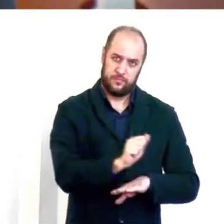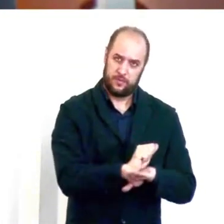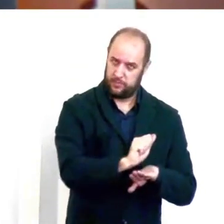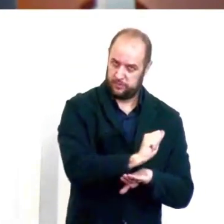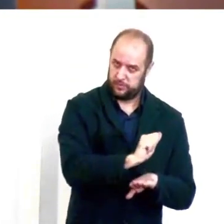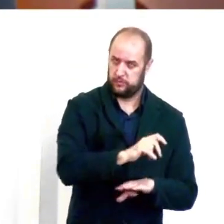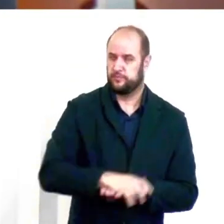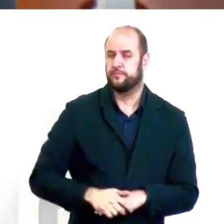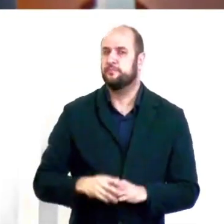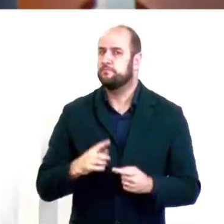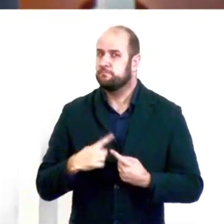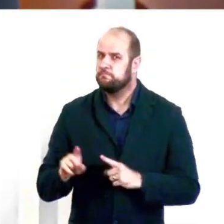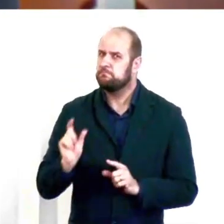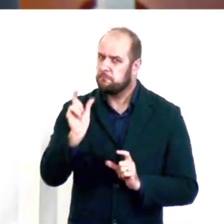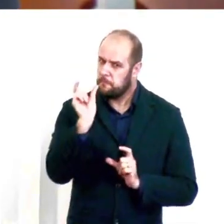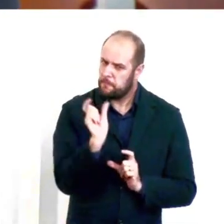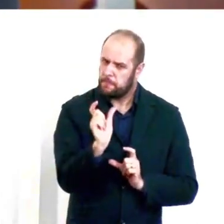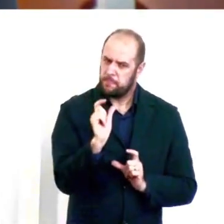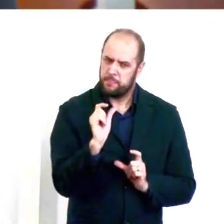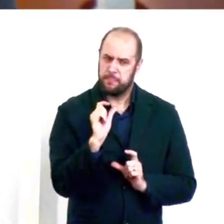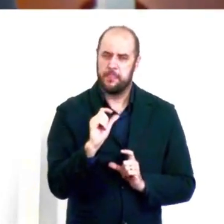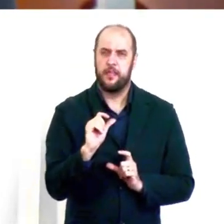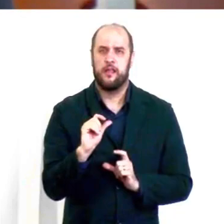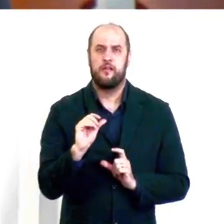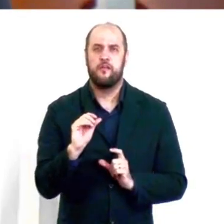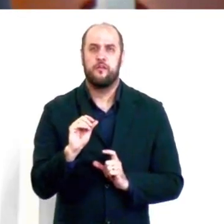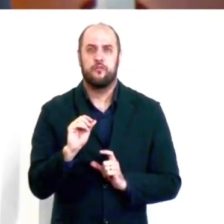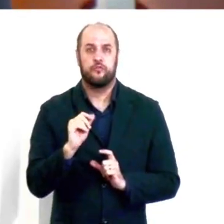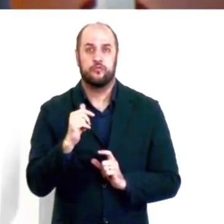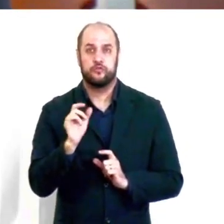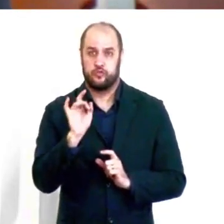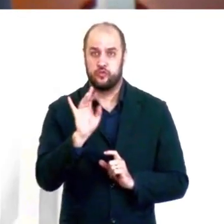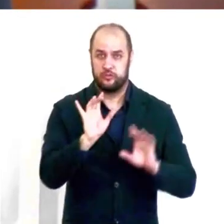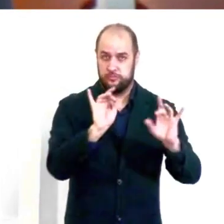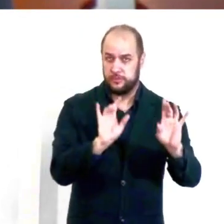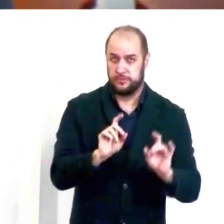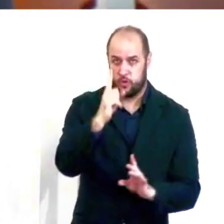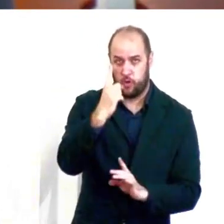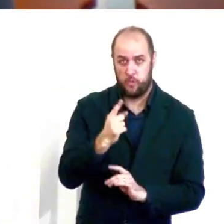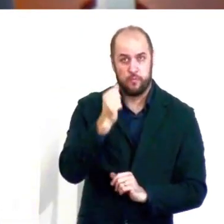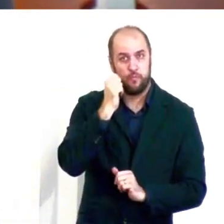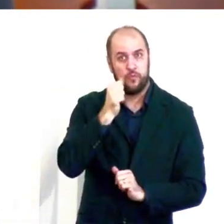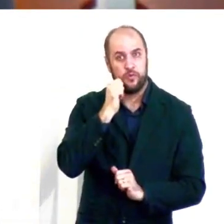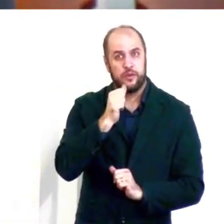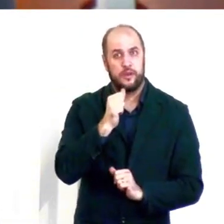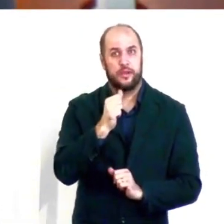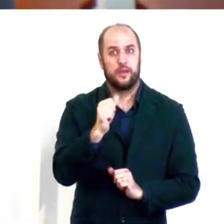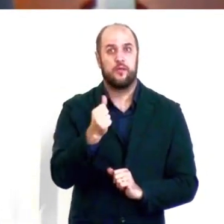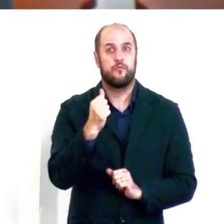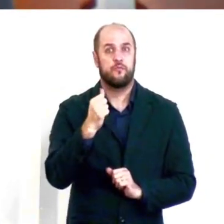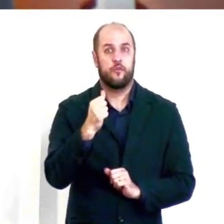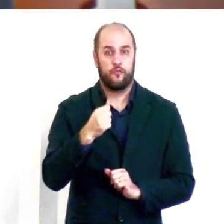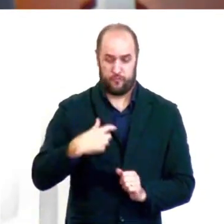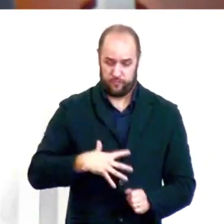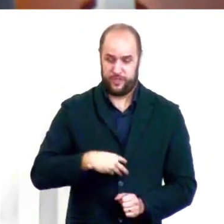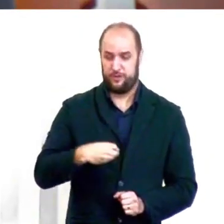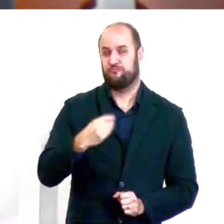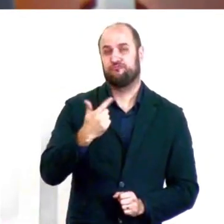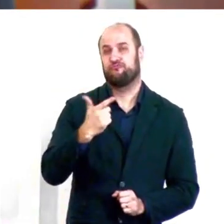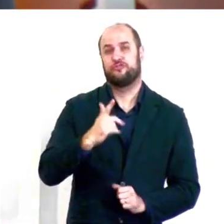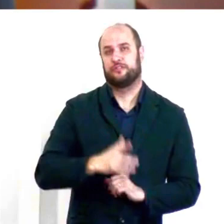que ele coloca, que ele não coloca para outras esposas, é que Sarai era estéril, não tinha